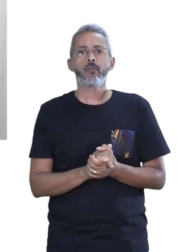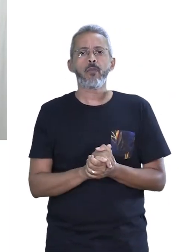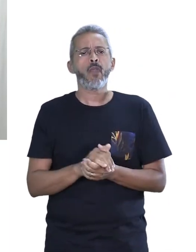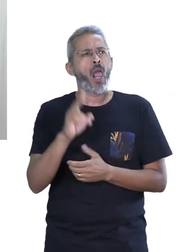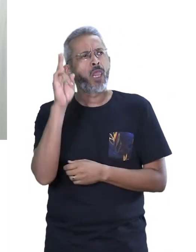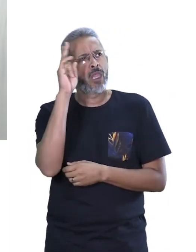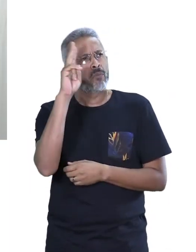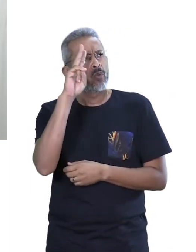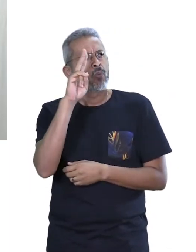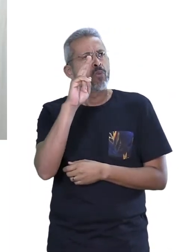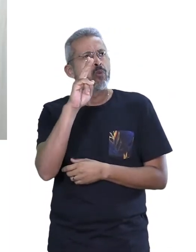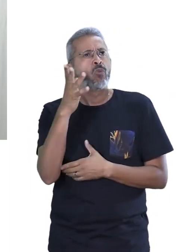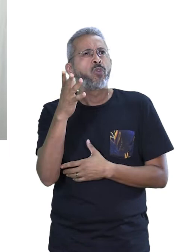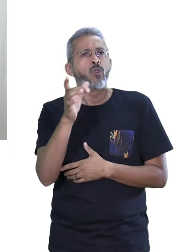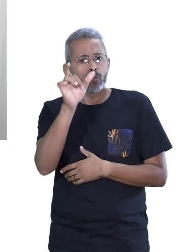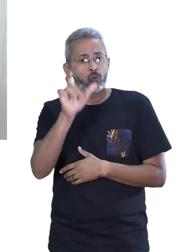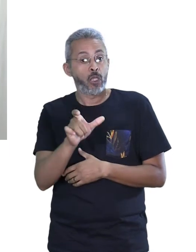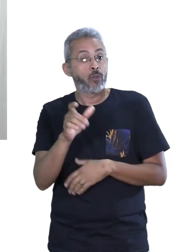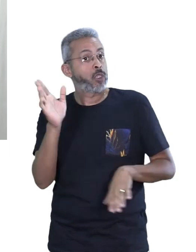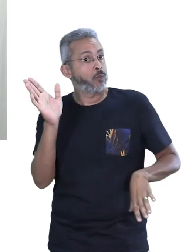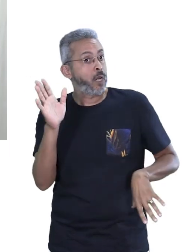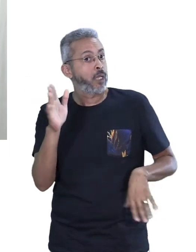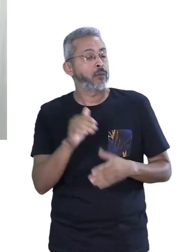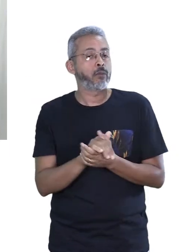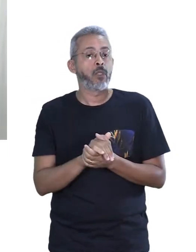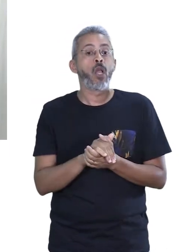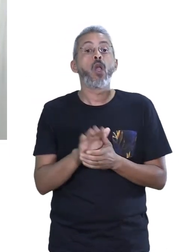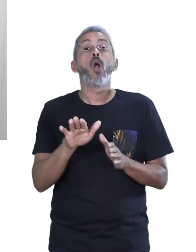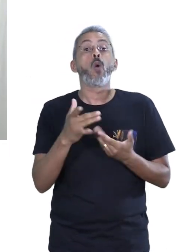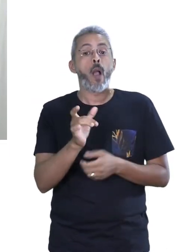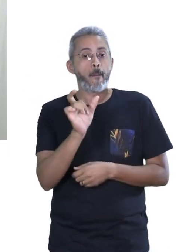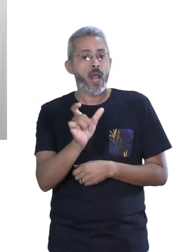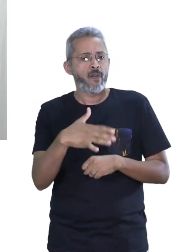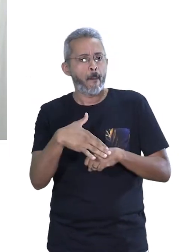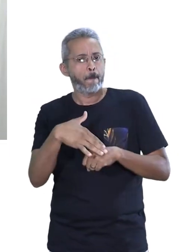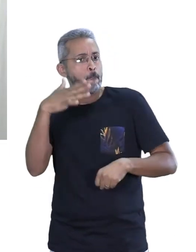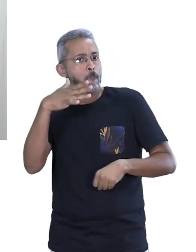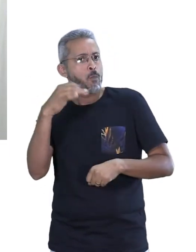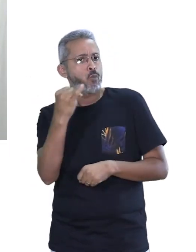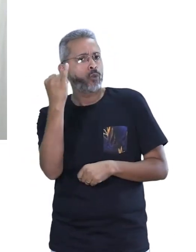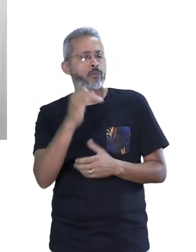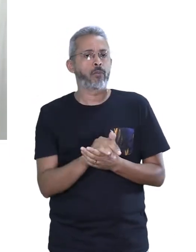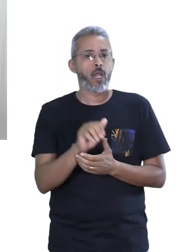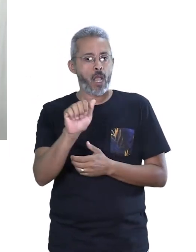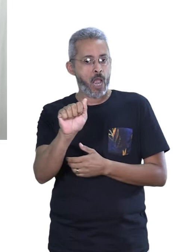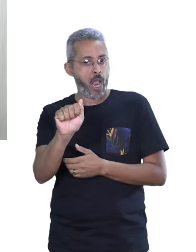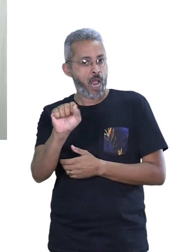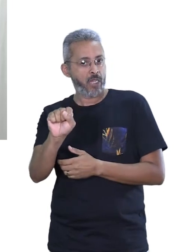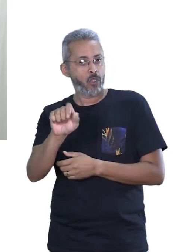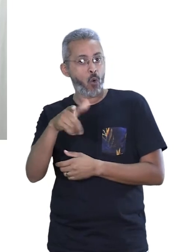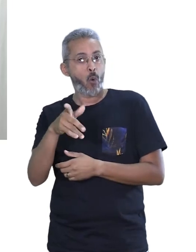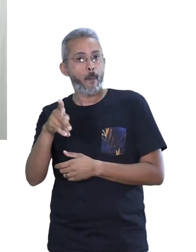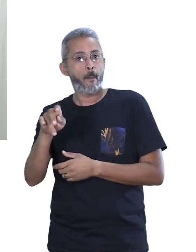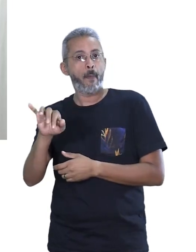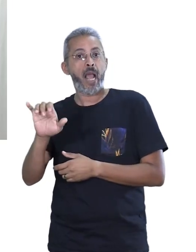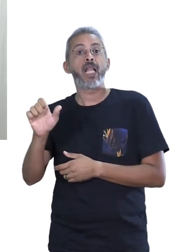substantivo. Lembram do sujeito as praias? Qual é a palavra mais importante? As